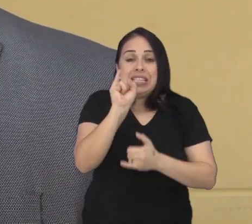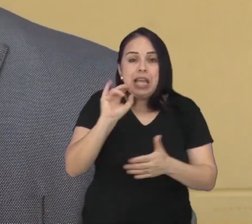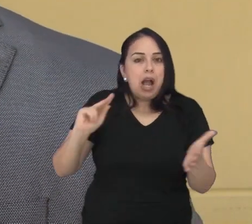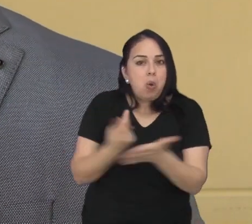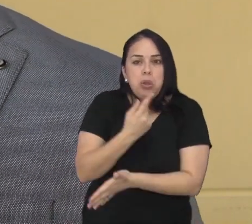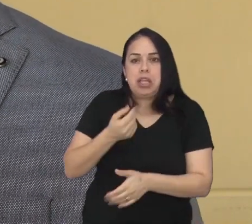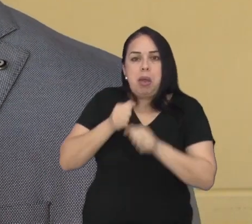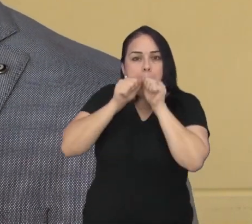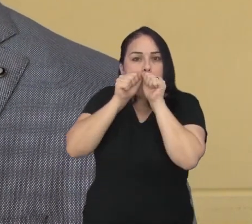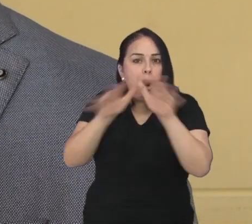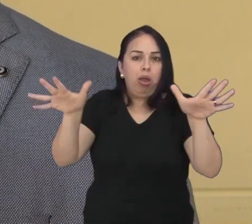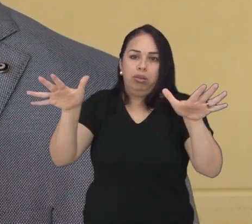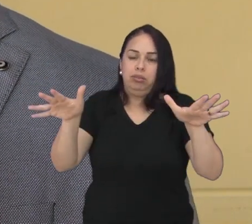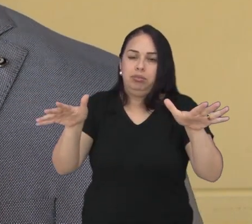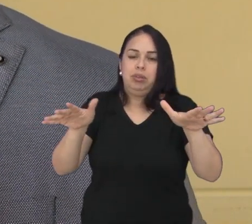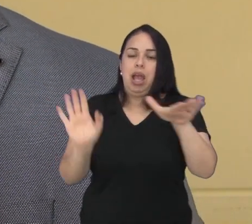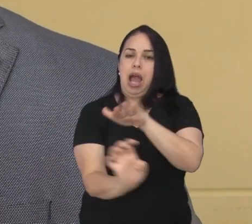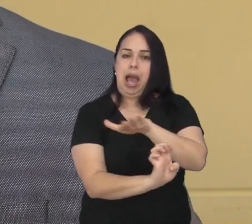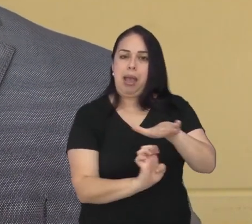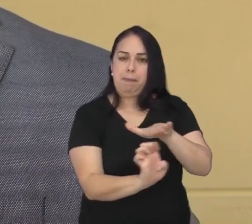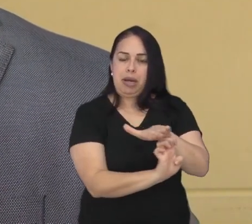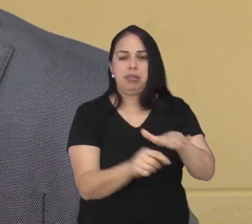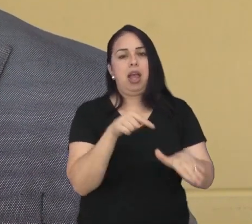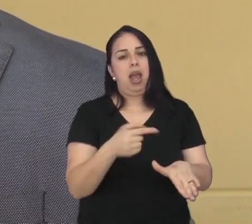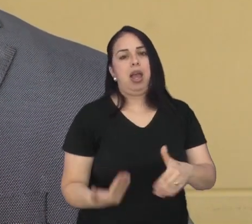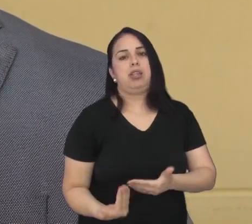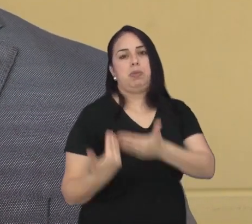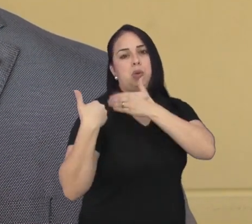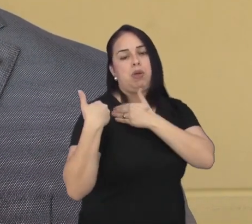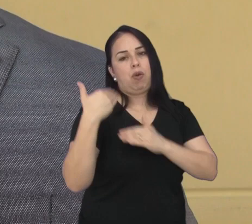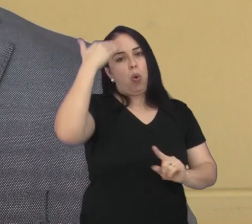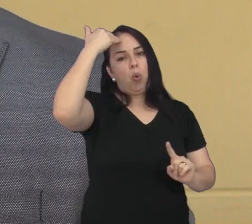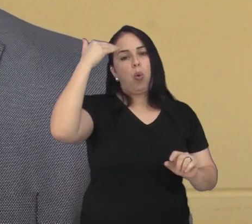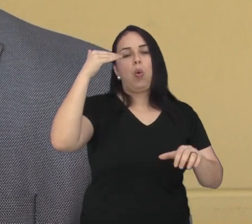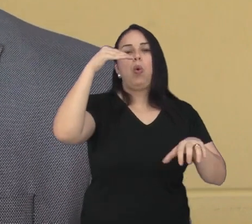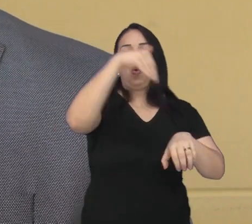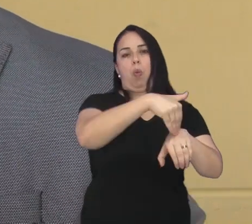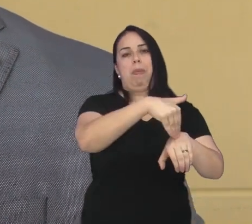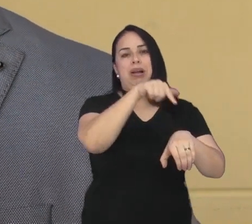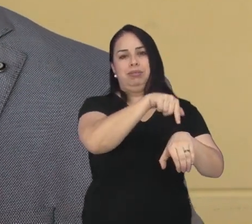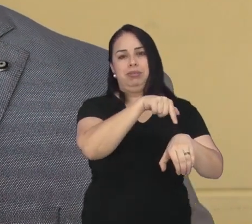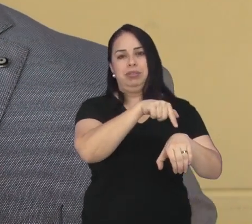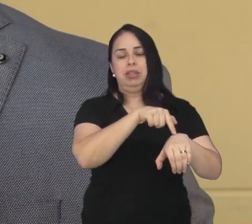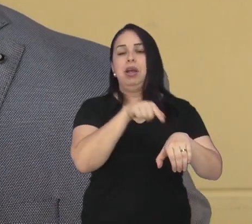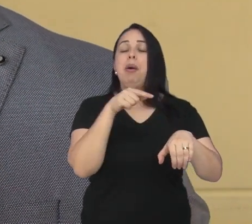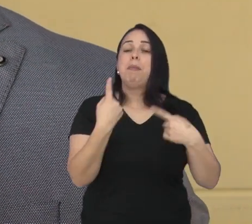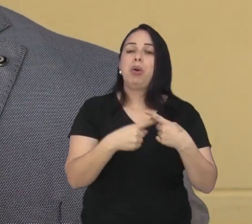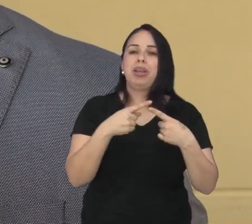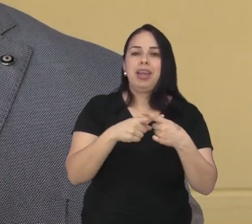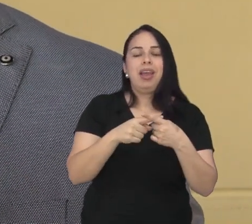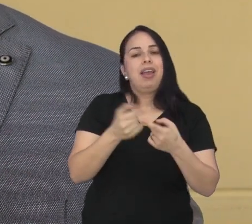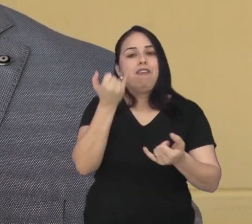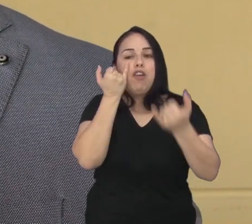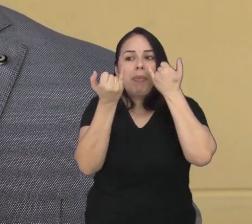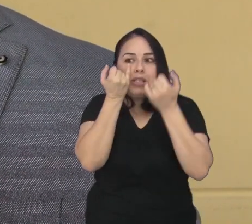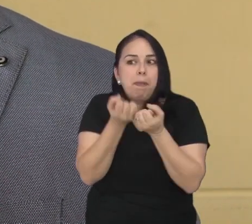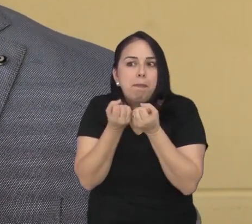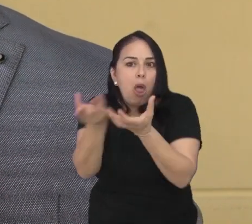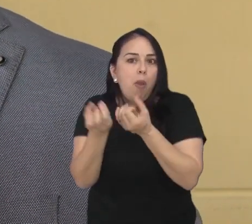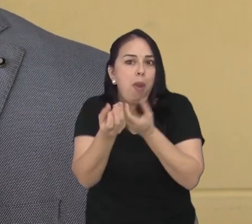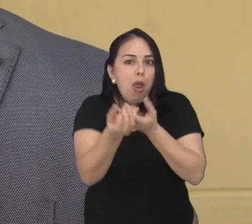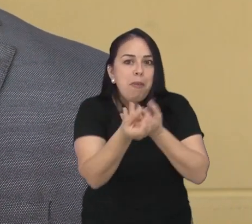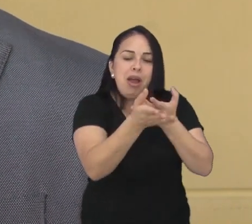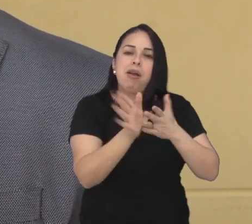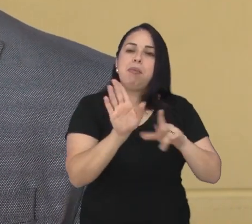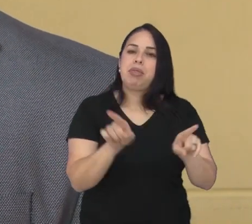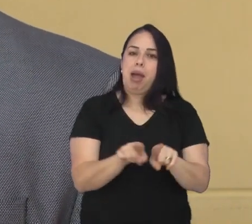vazamento desses dados, a empresa, a instituição financeira é responsável não só pelo vazamento dessas informações,